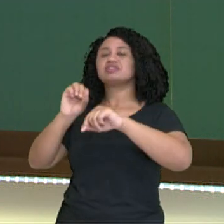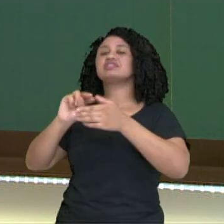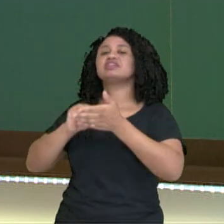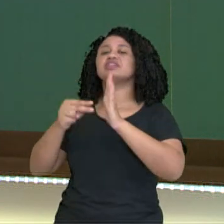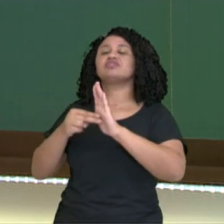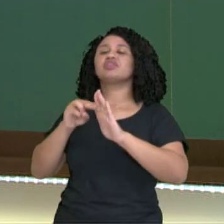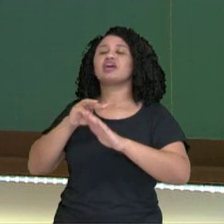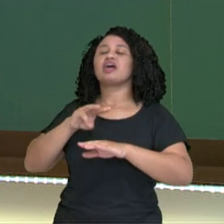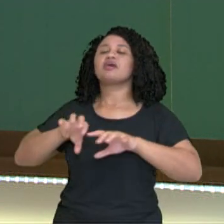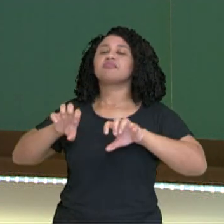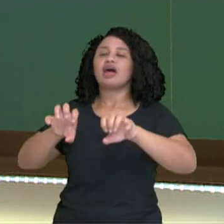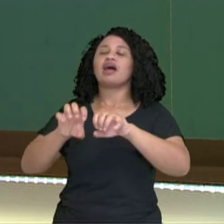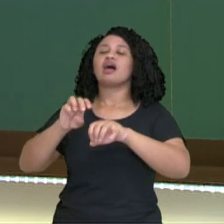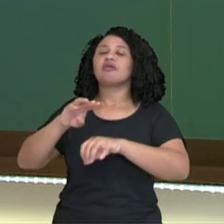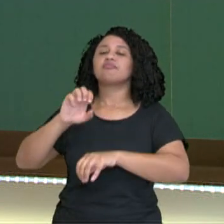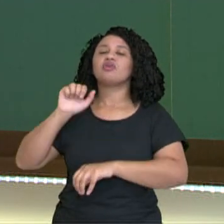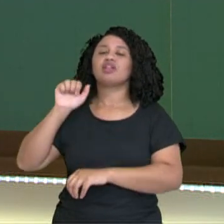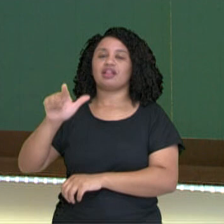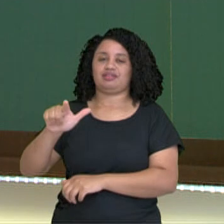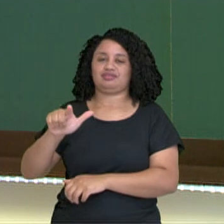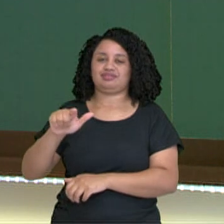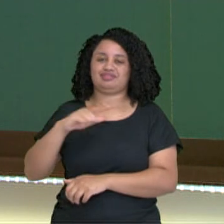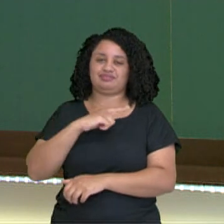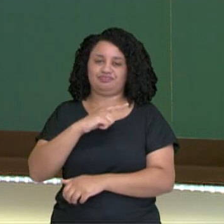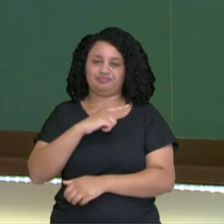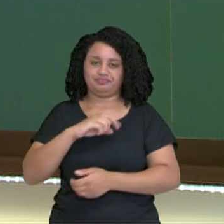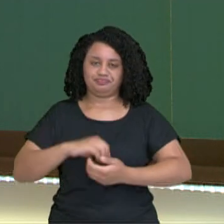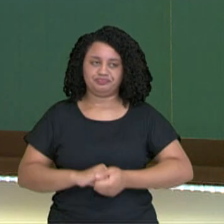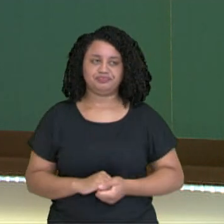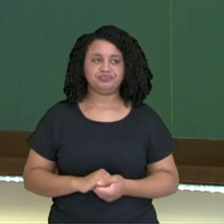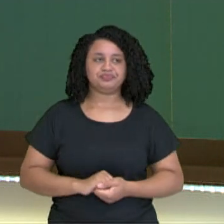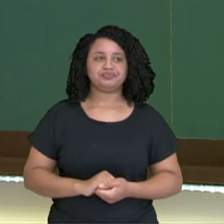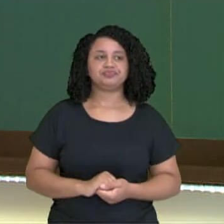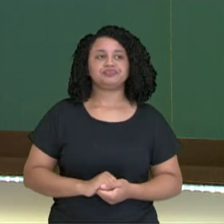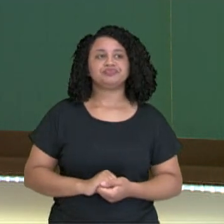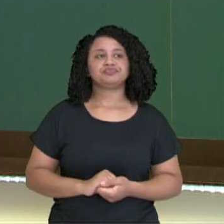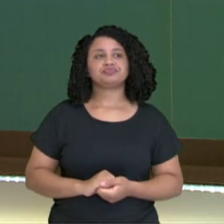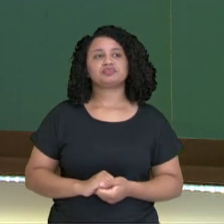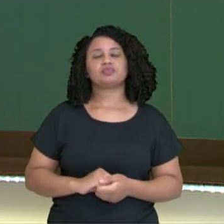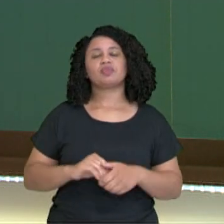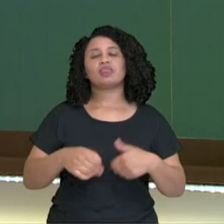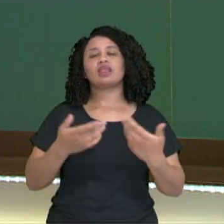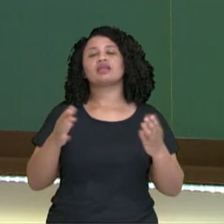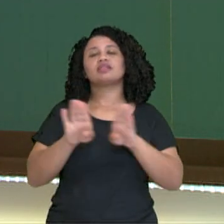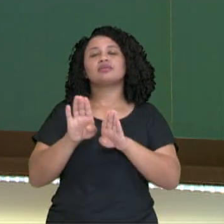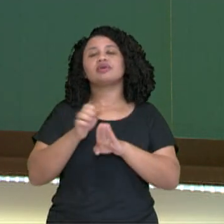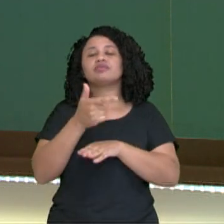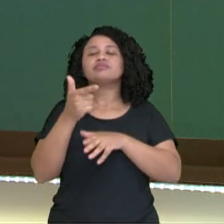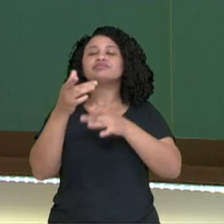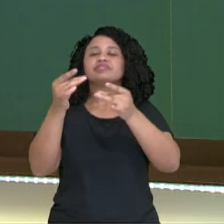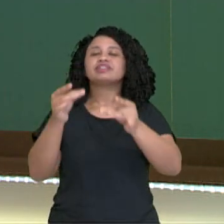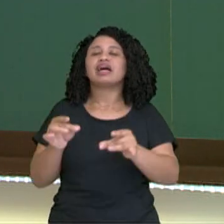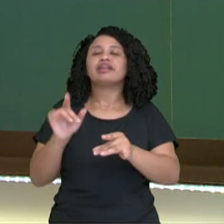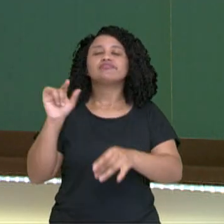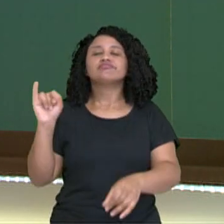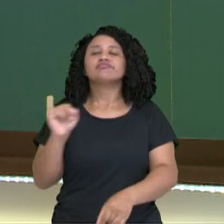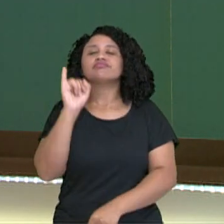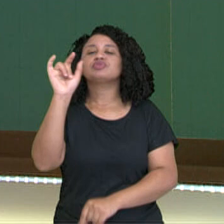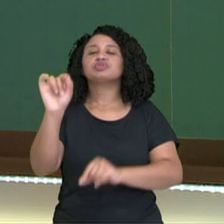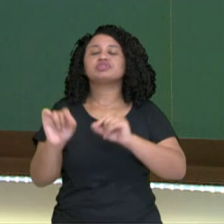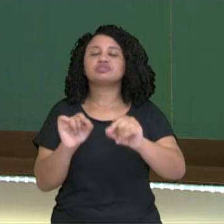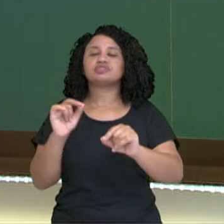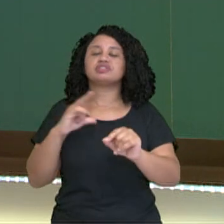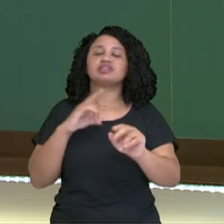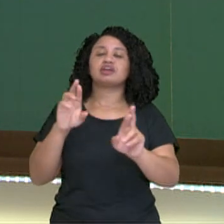molar será sempre expressa em grama por mol. Outro detalhe que a gente não pode deixar de falar, relação